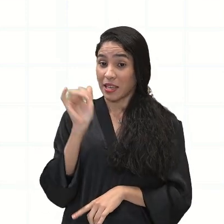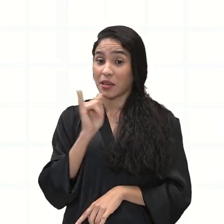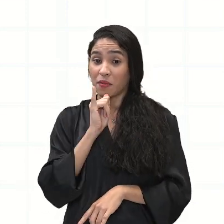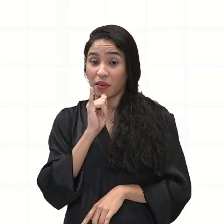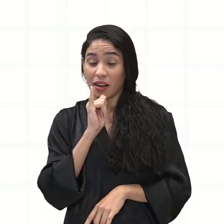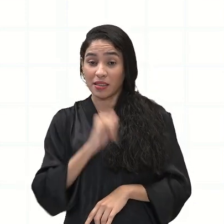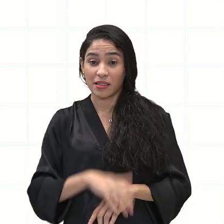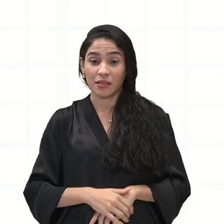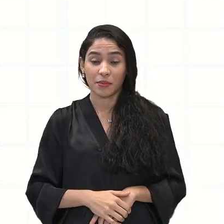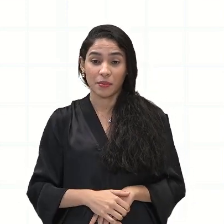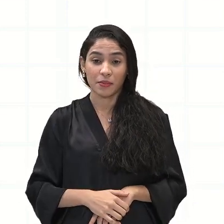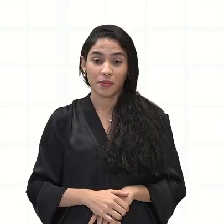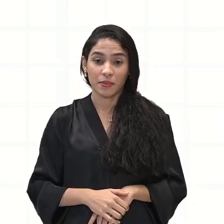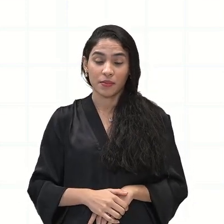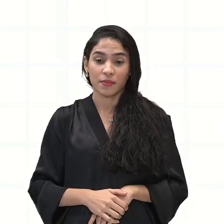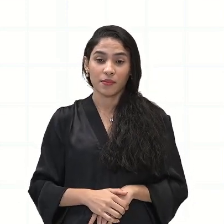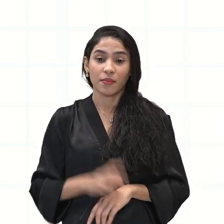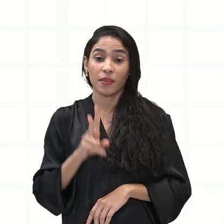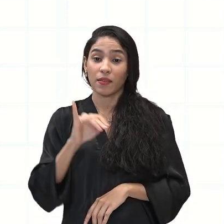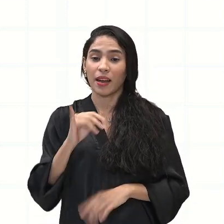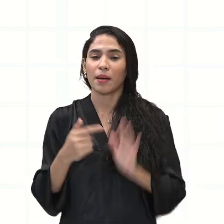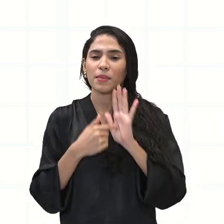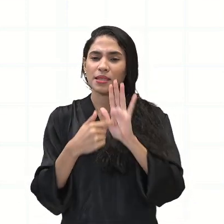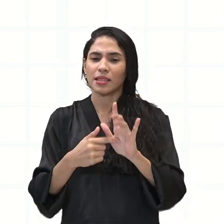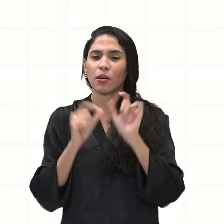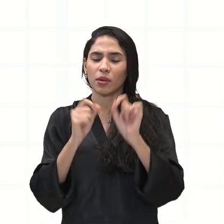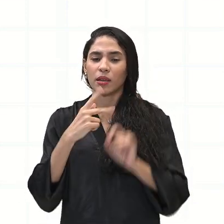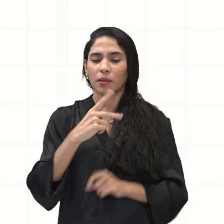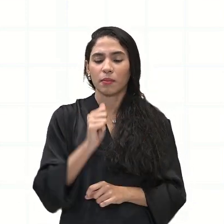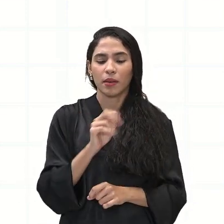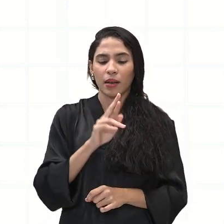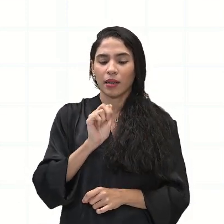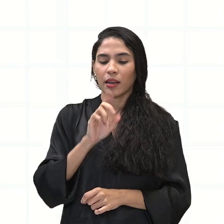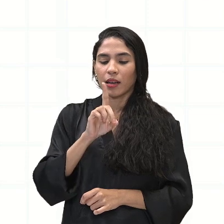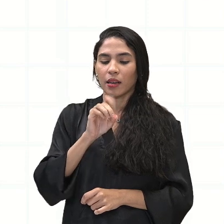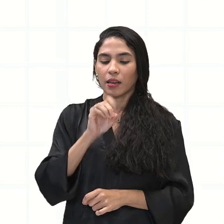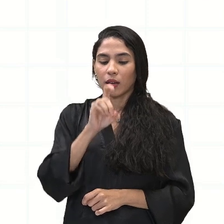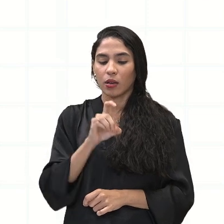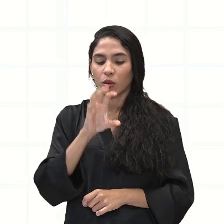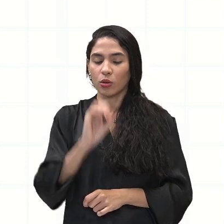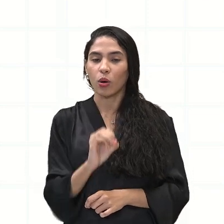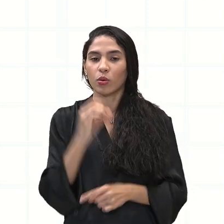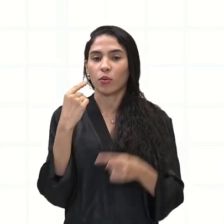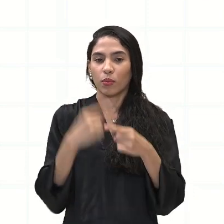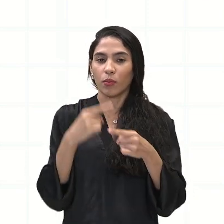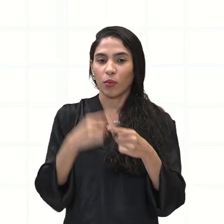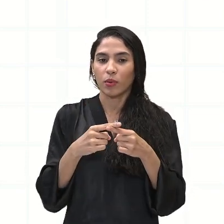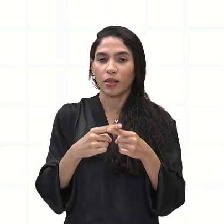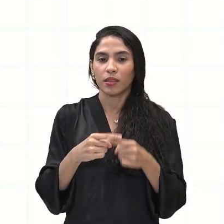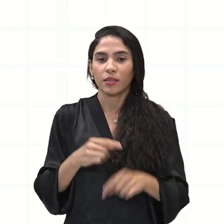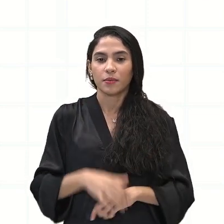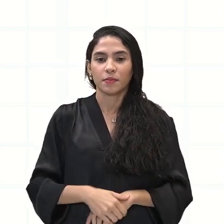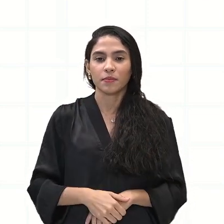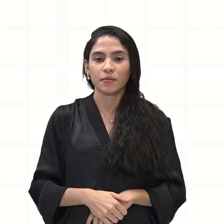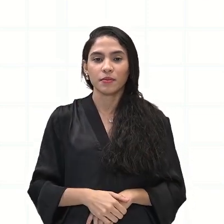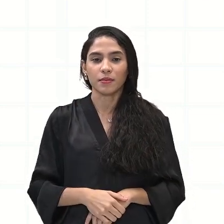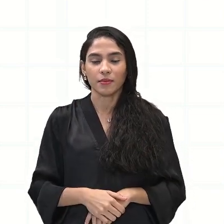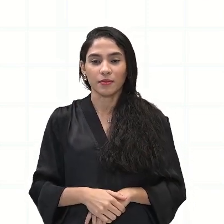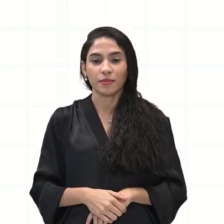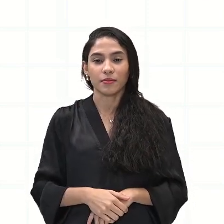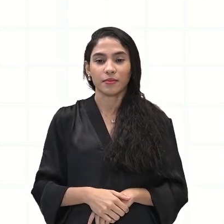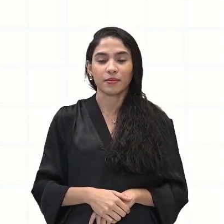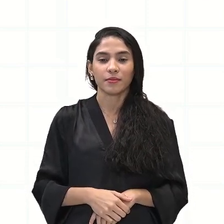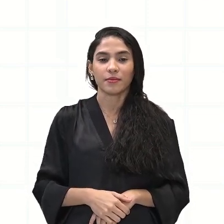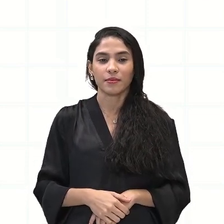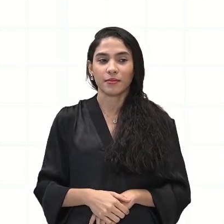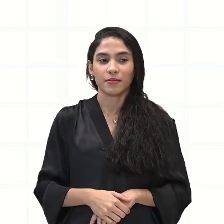figurado, traz-se a ideia de paradoxo porque fere a razão.